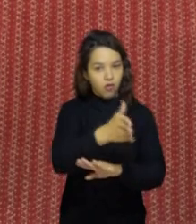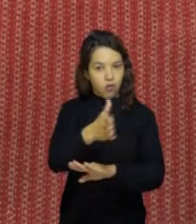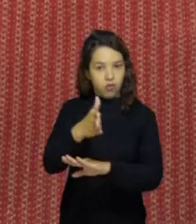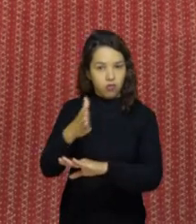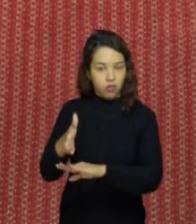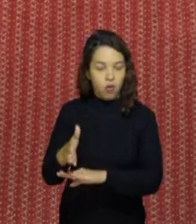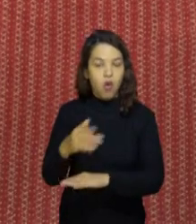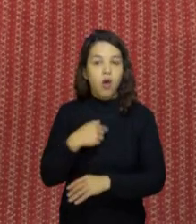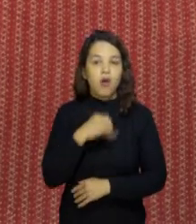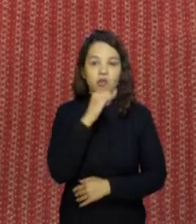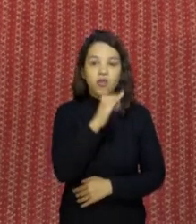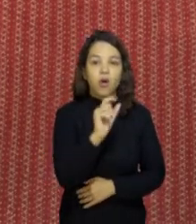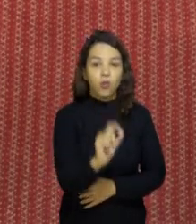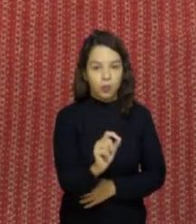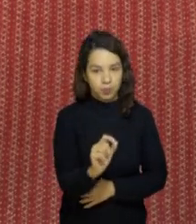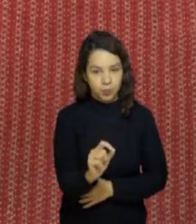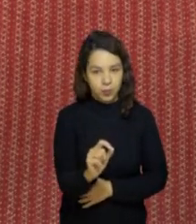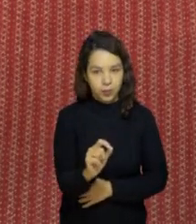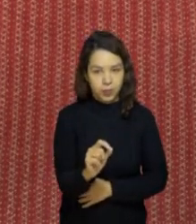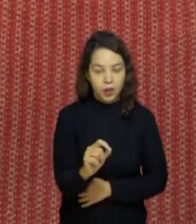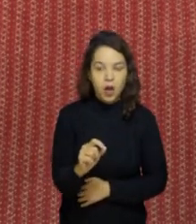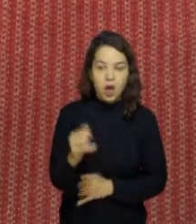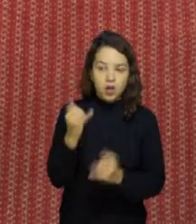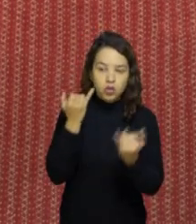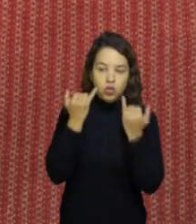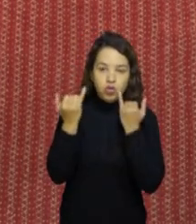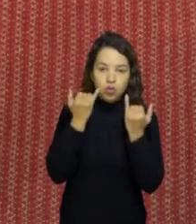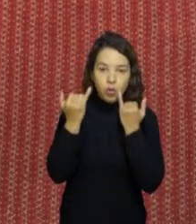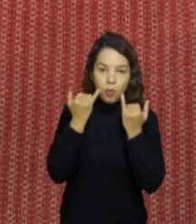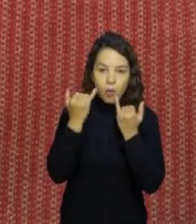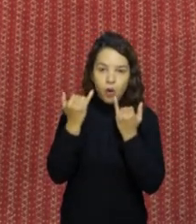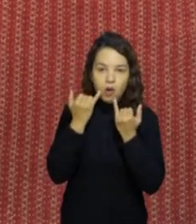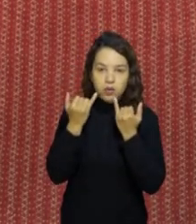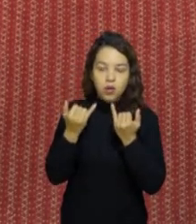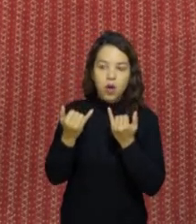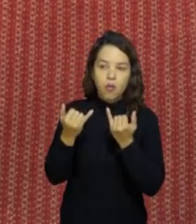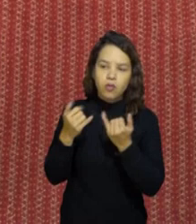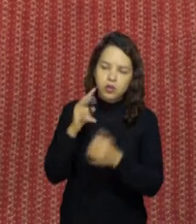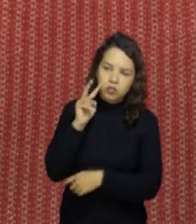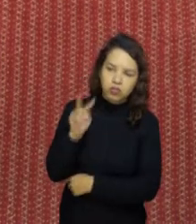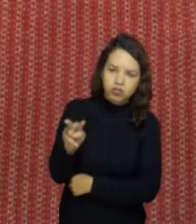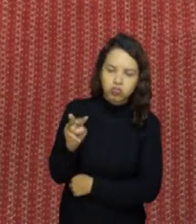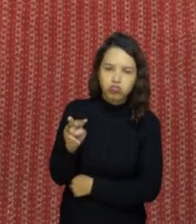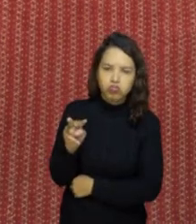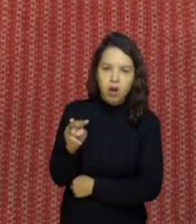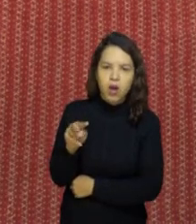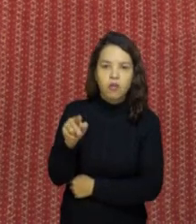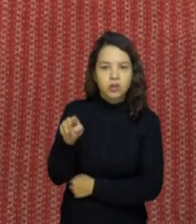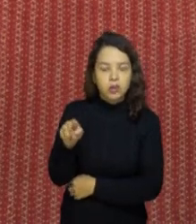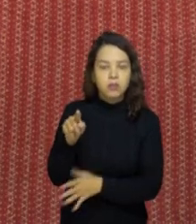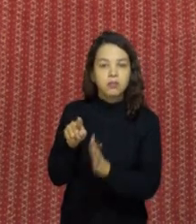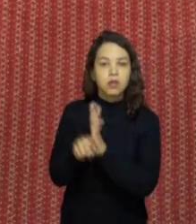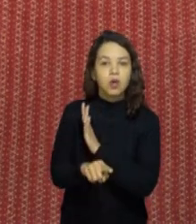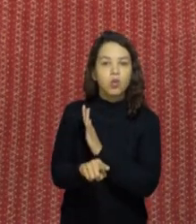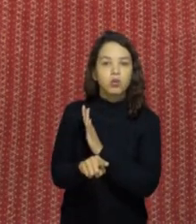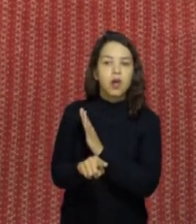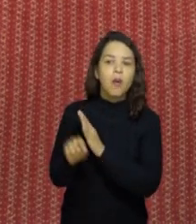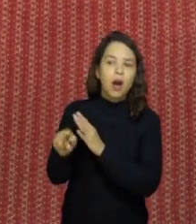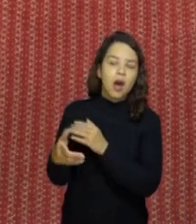a fonte? Qual é a fonte? A gente precisa educar as pessoas para boa